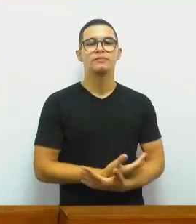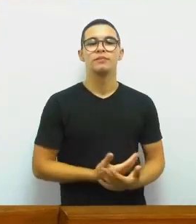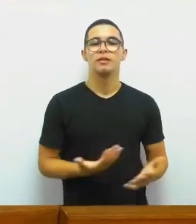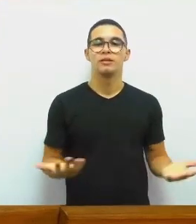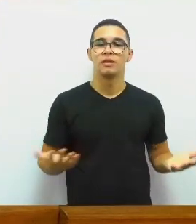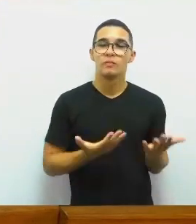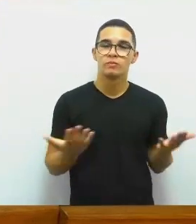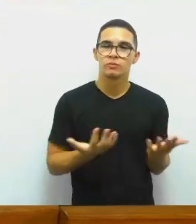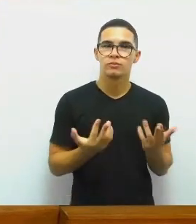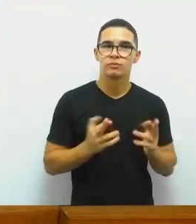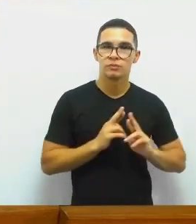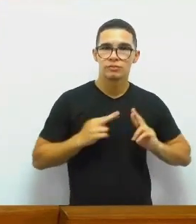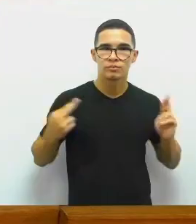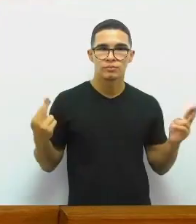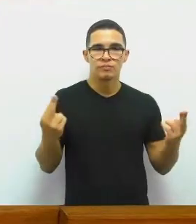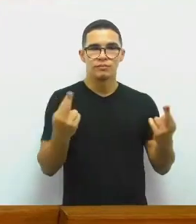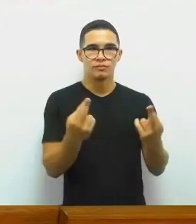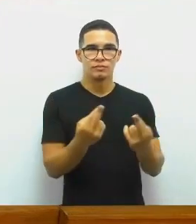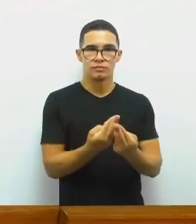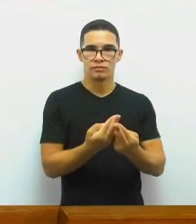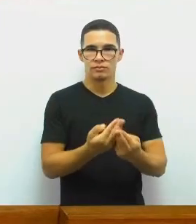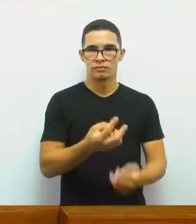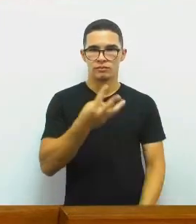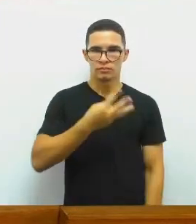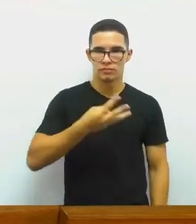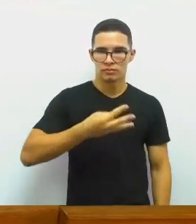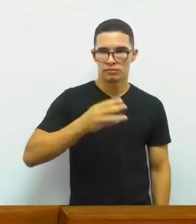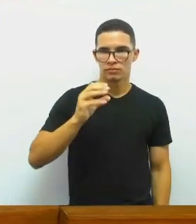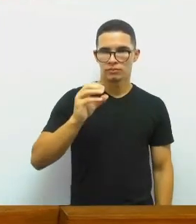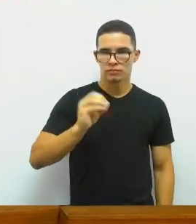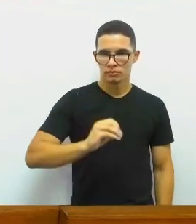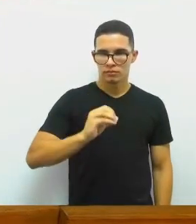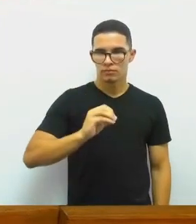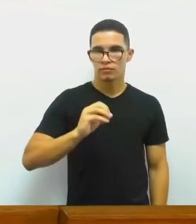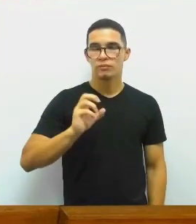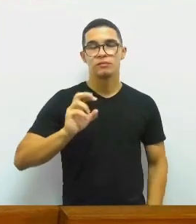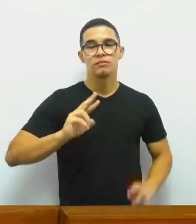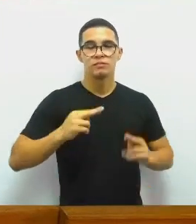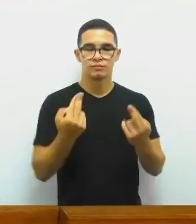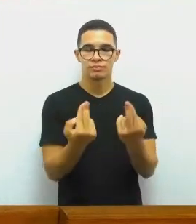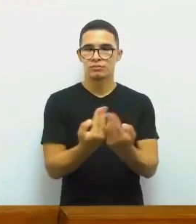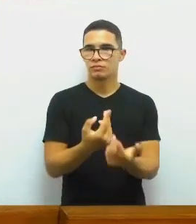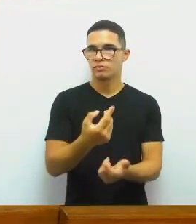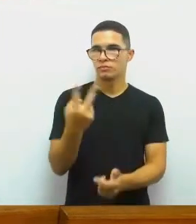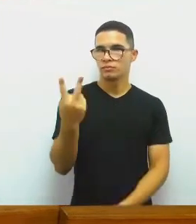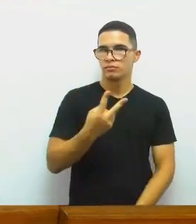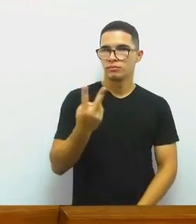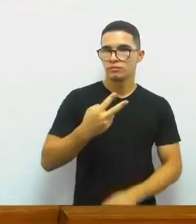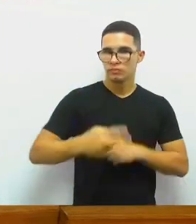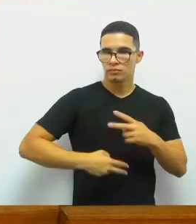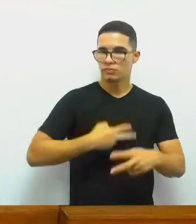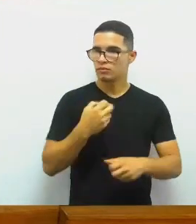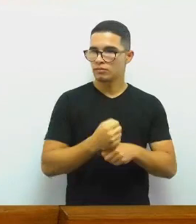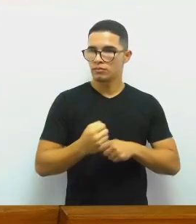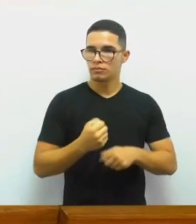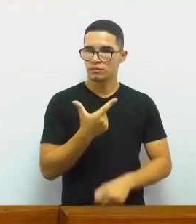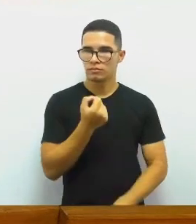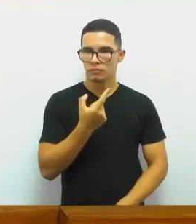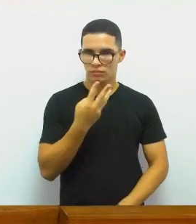Reis. Declaro aberta a 30ª sessão ordinária do segundo período legislativo do